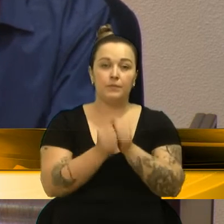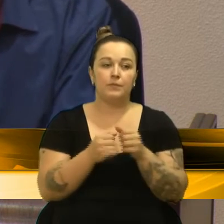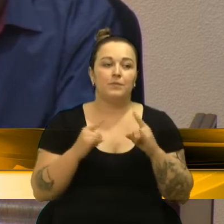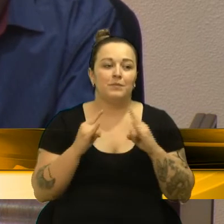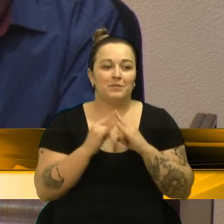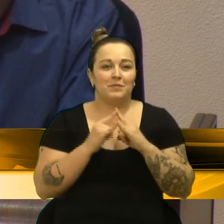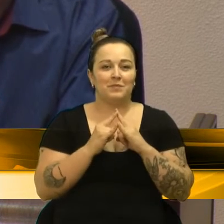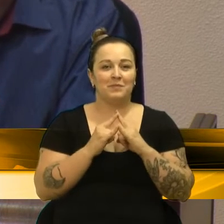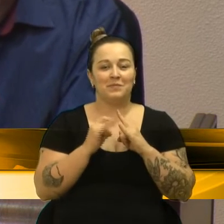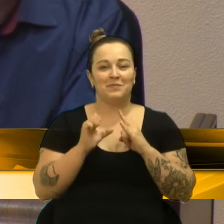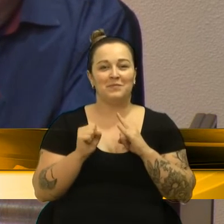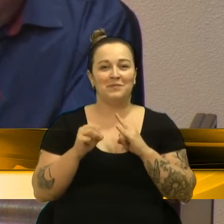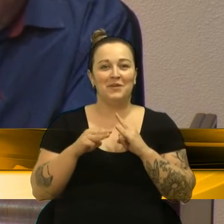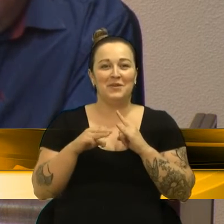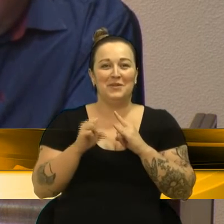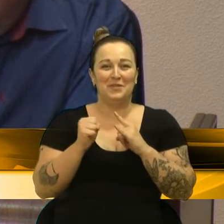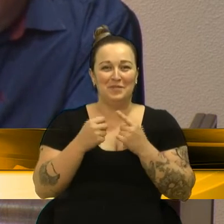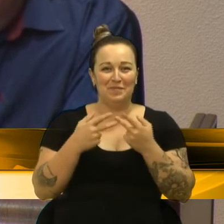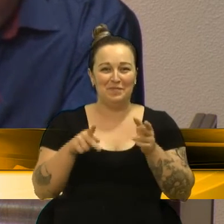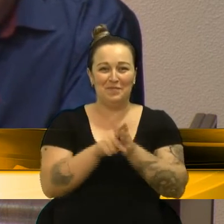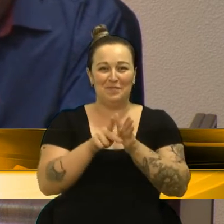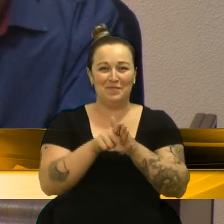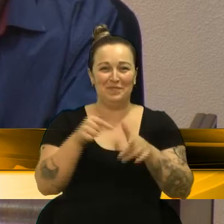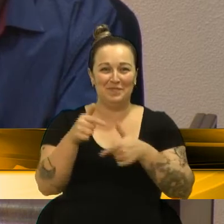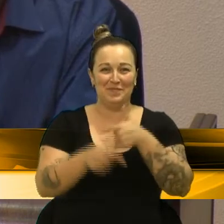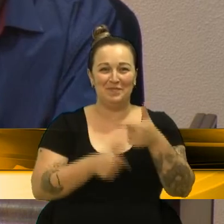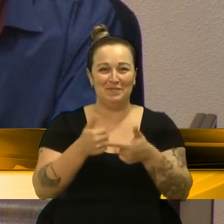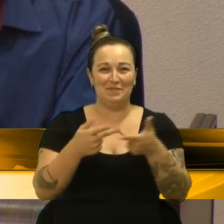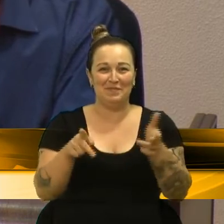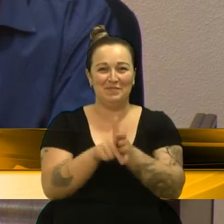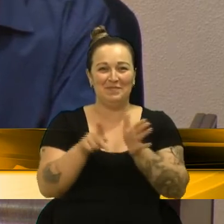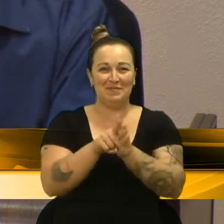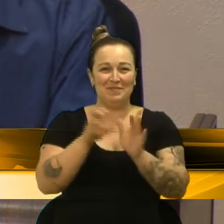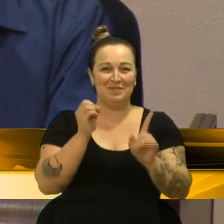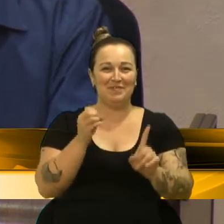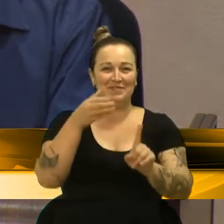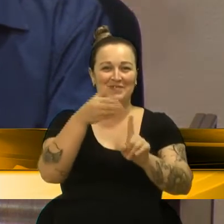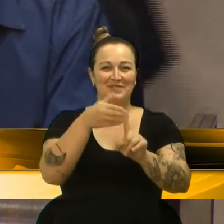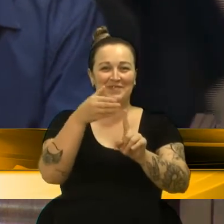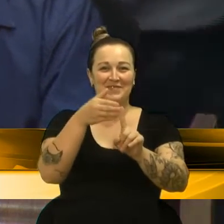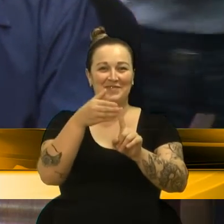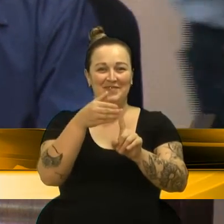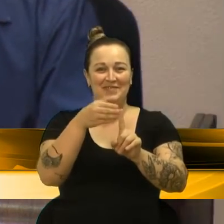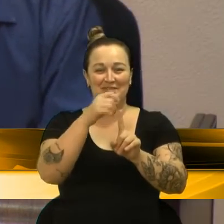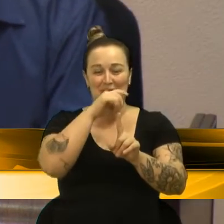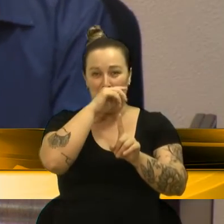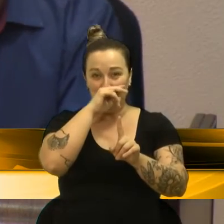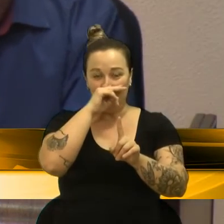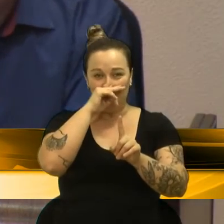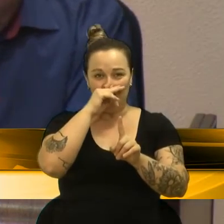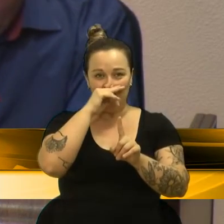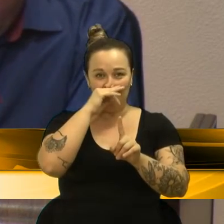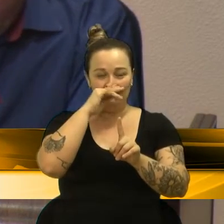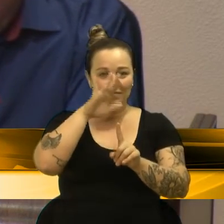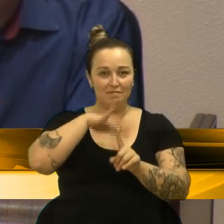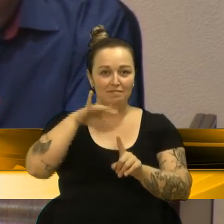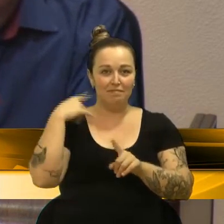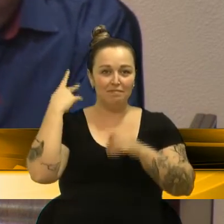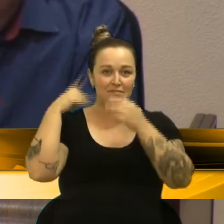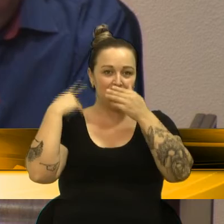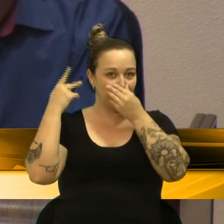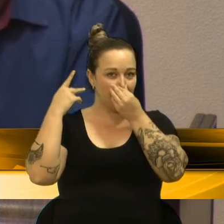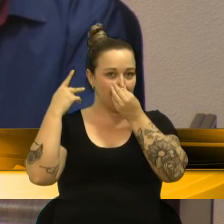estrutura e dimensão. Inciso 1º. As comissões especiais terão a finalidade, entre outras funções, de articular políticas